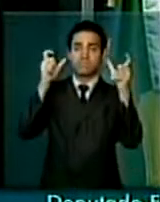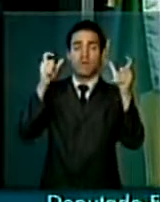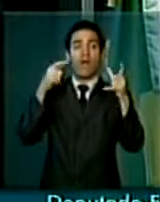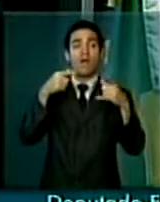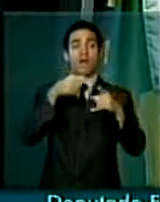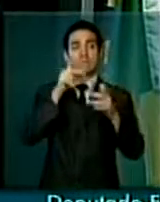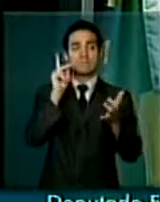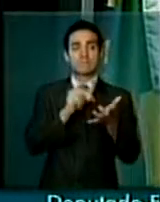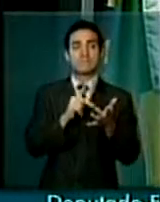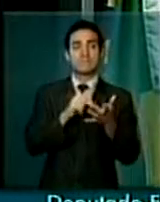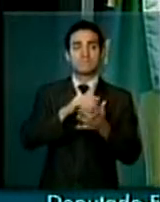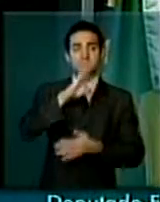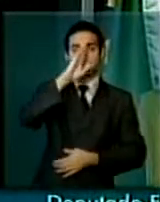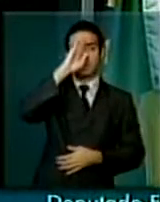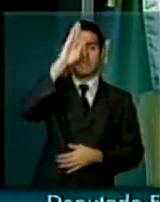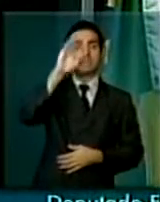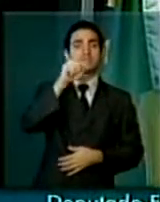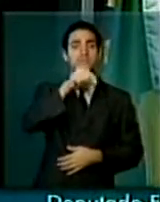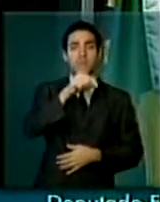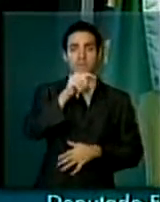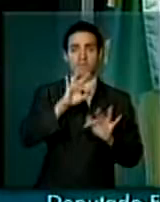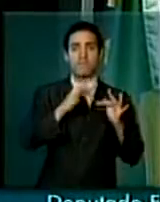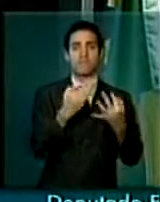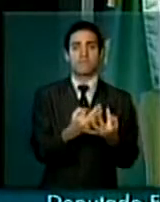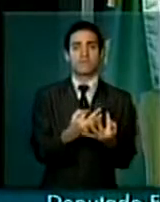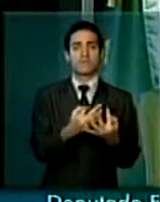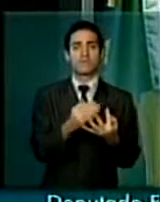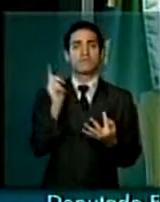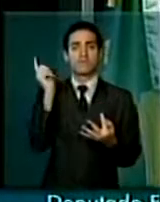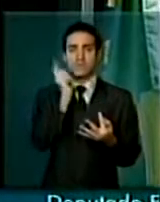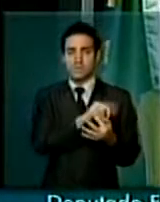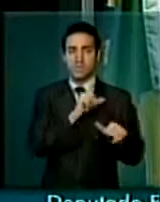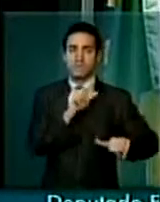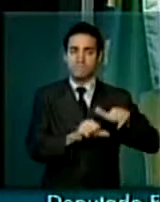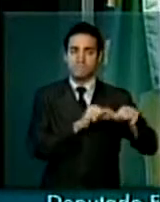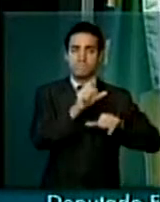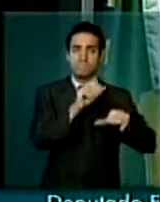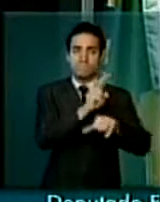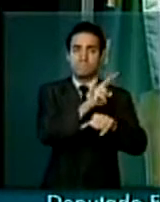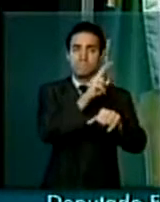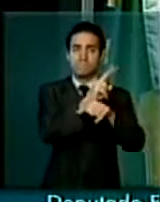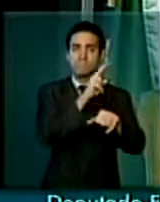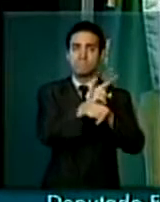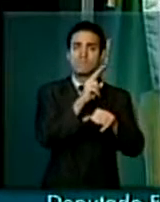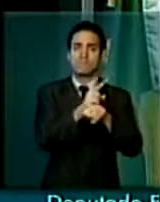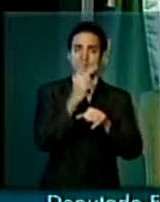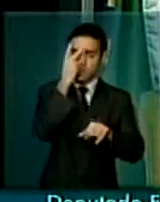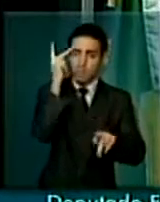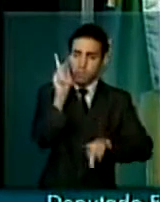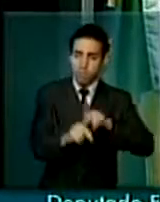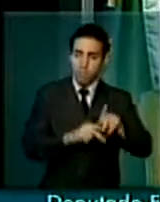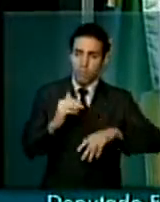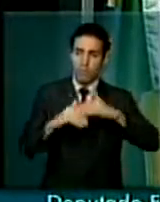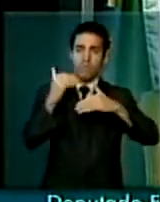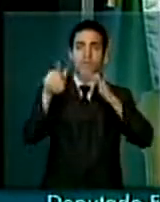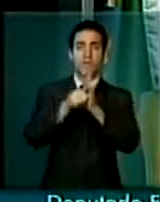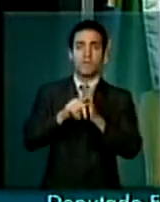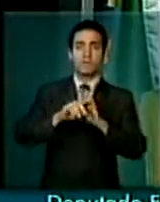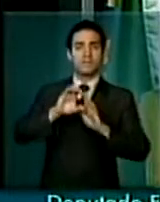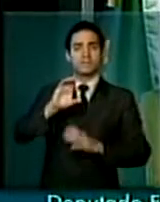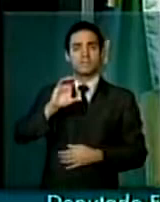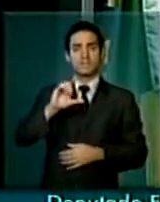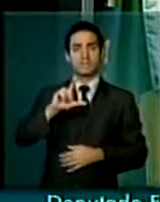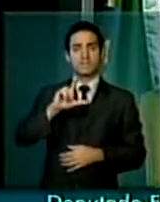papel principal e preponderante da família na renovação dos homens e no avanço da civilização. Adotar